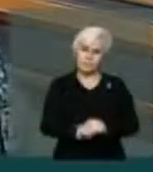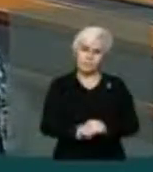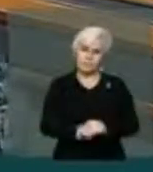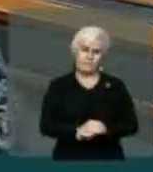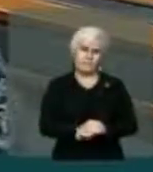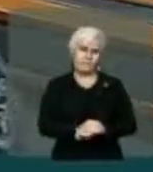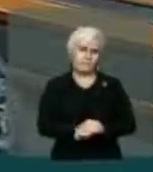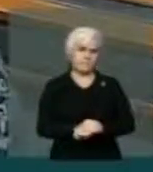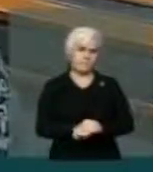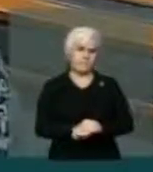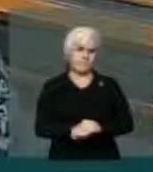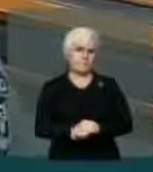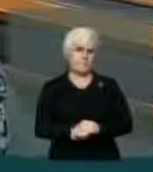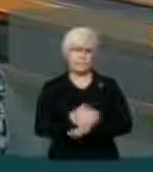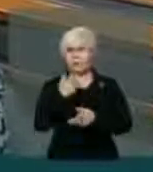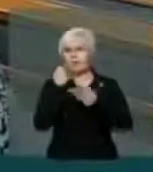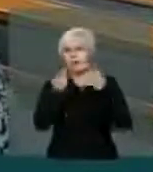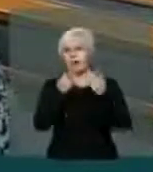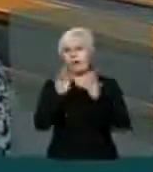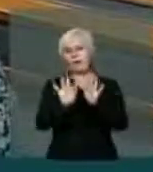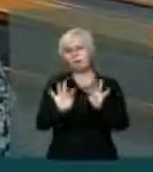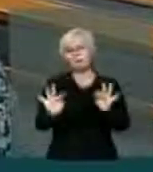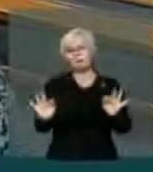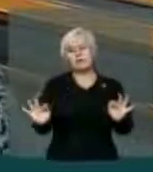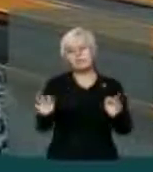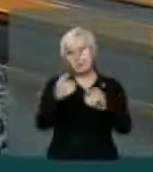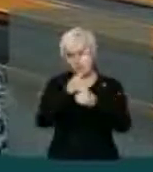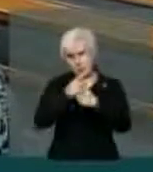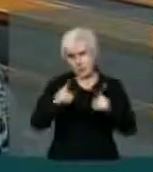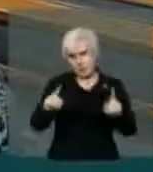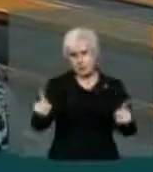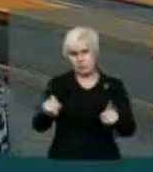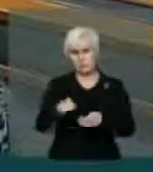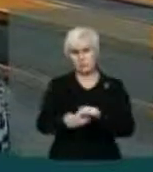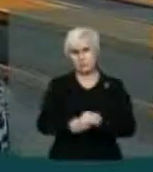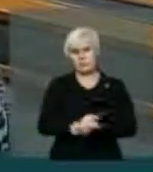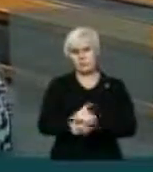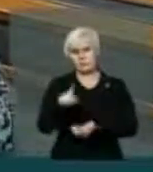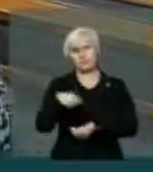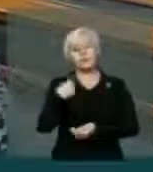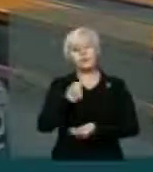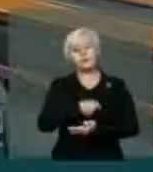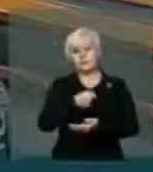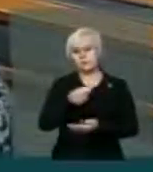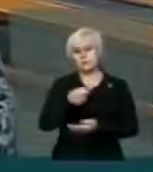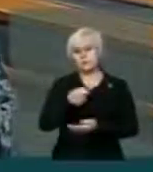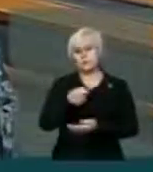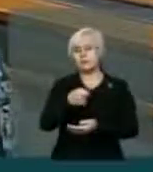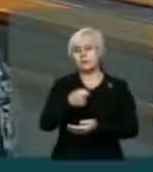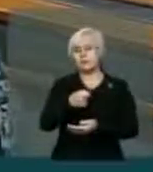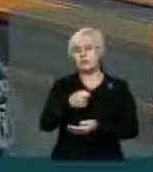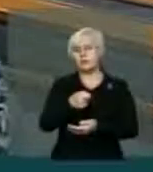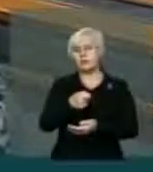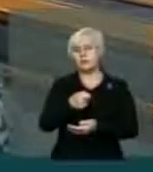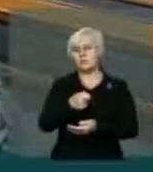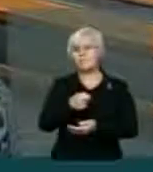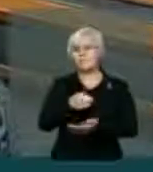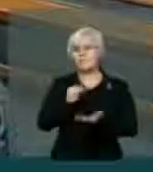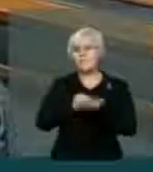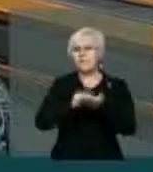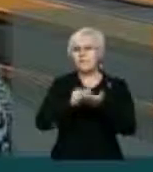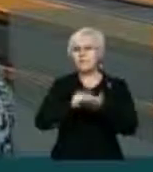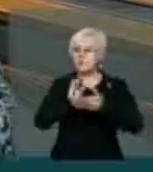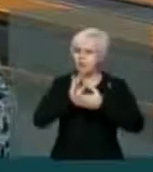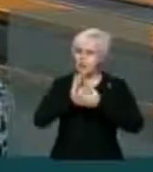colocar a coisa com suavidade, porque nós estamos a dever à sociedade, seja o Congresso, seja o